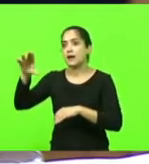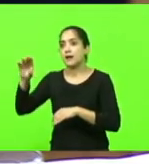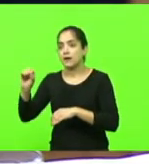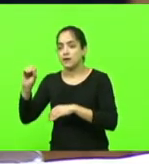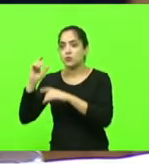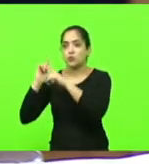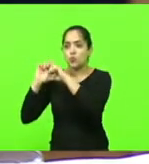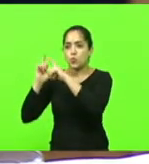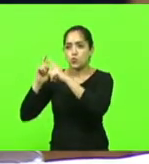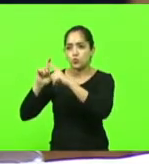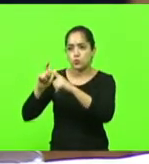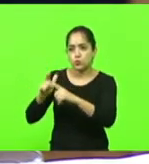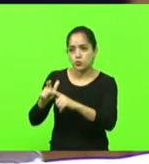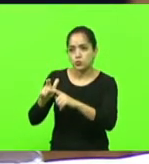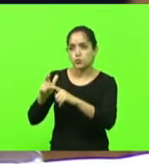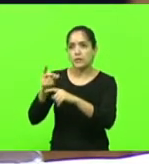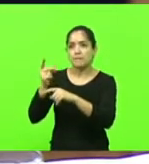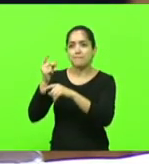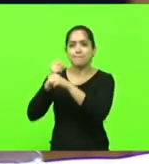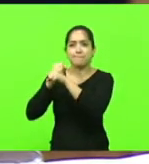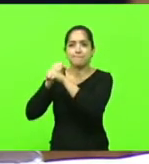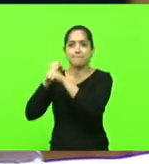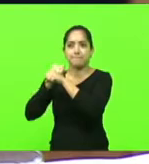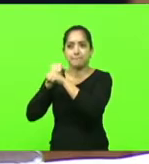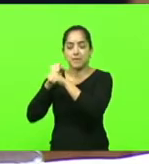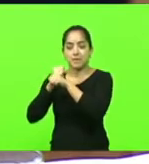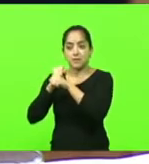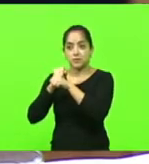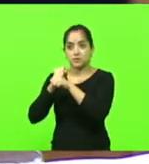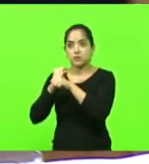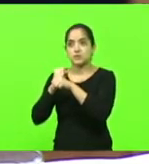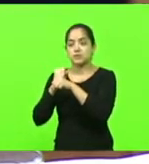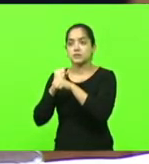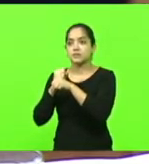essa cultura milenar, anciã,